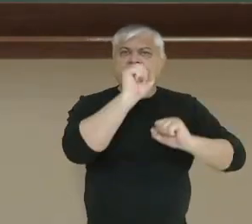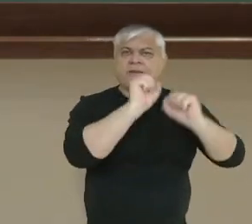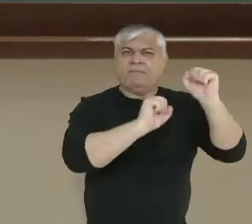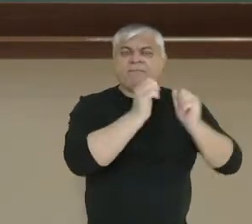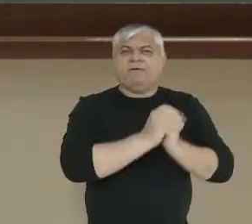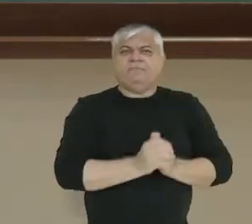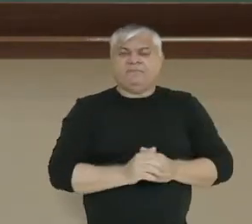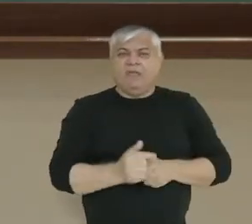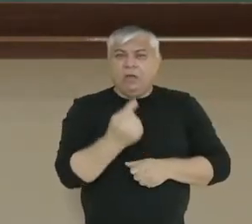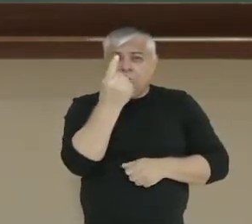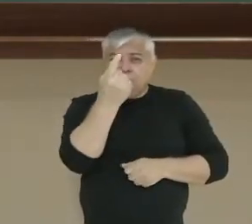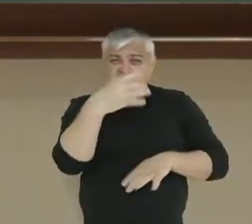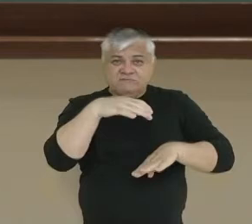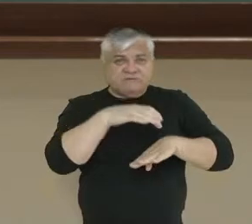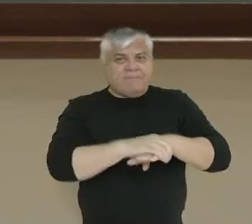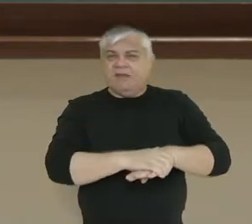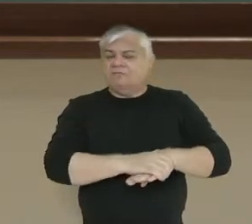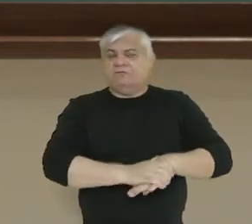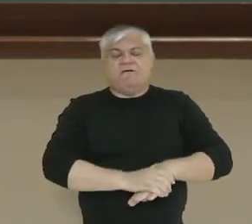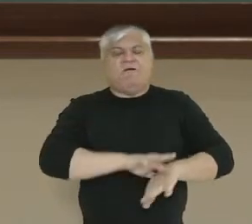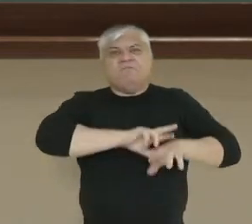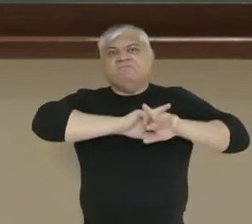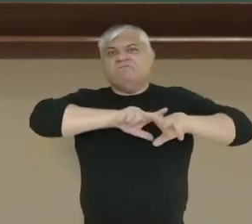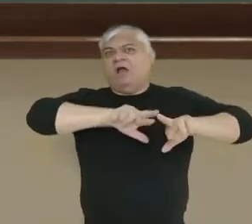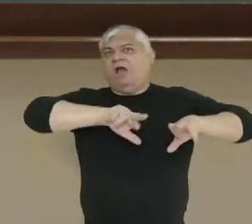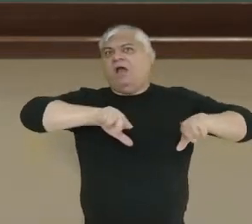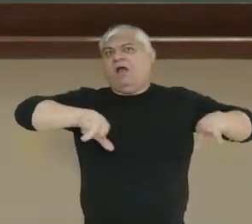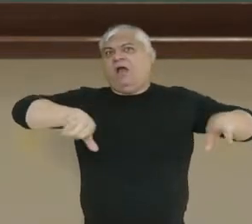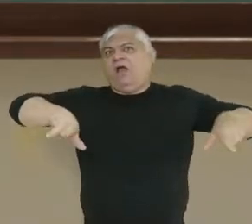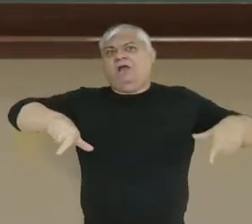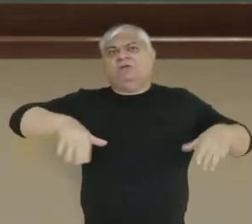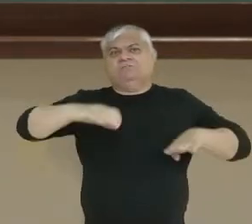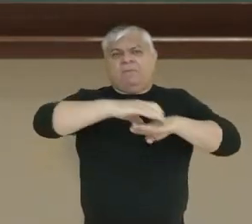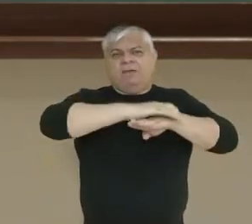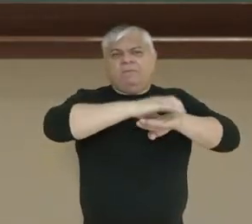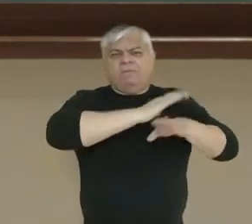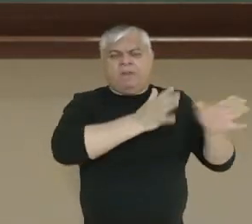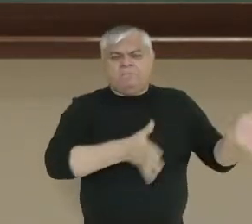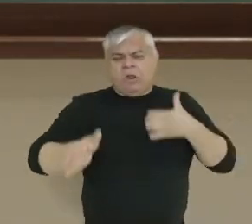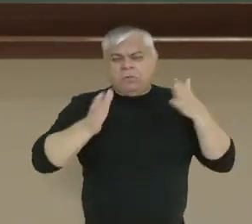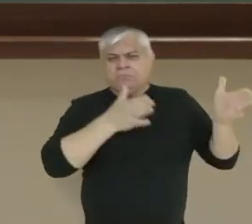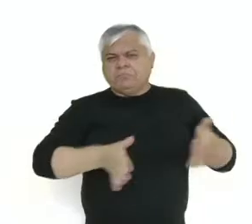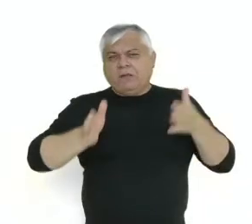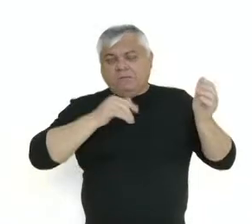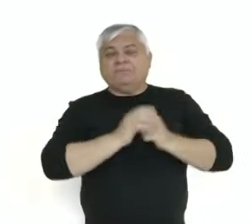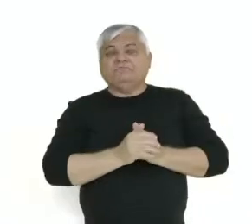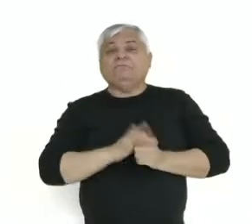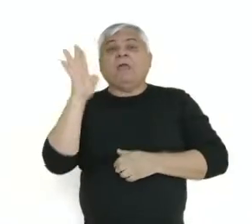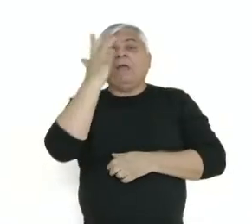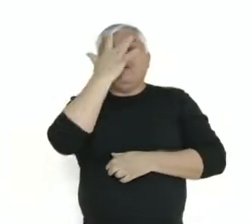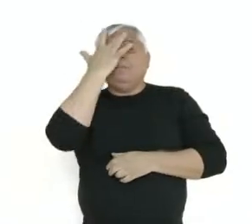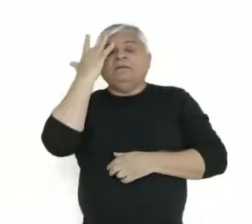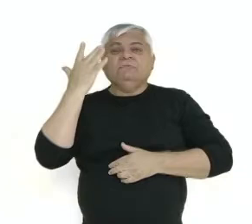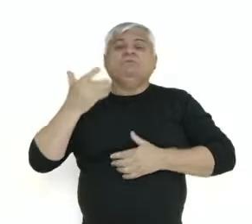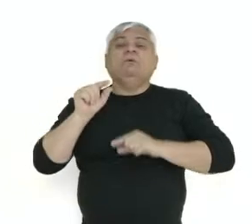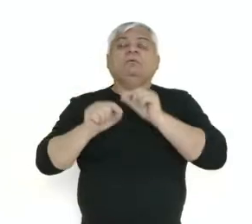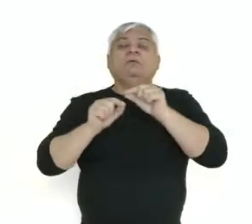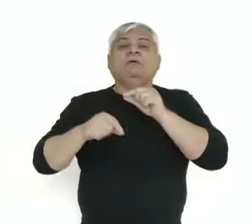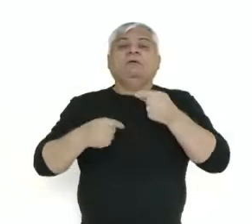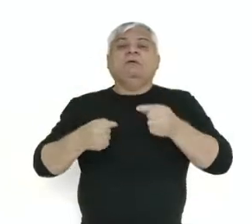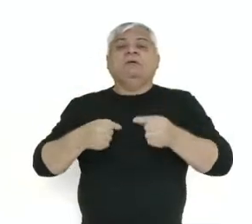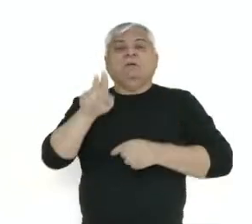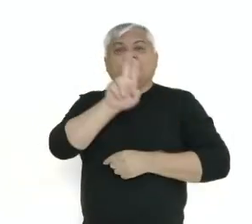de sapato, você vai fazer centenas de pares de sapato, né? Vários indivíduos acabam então otimizando o